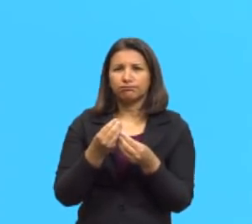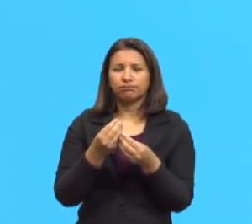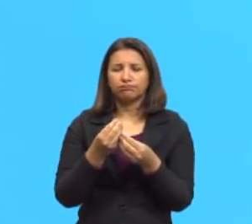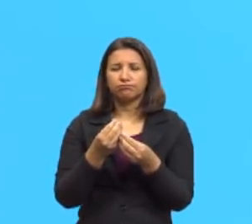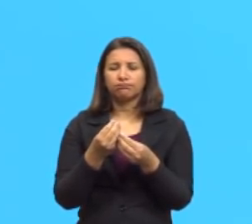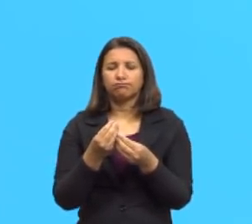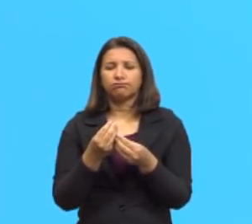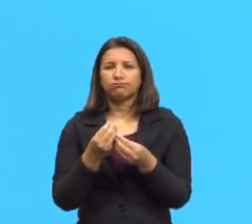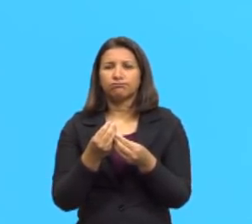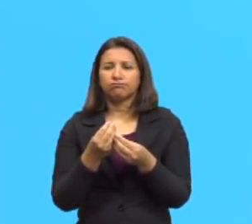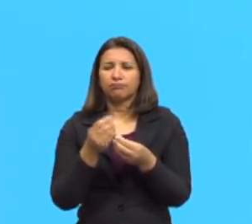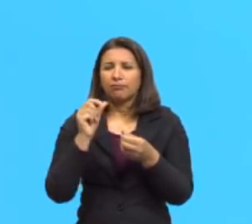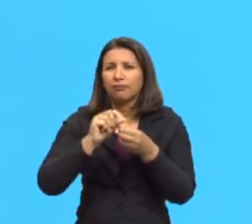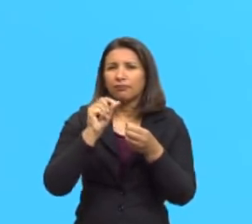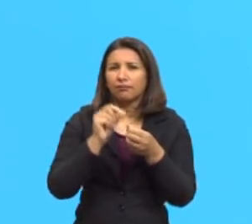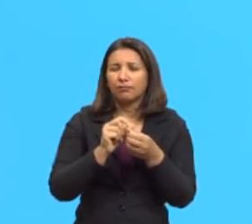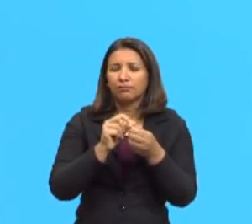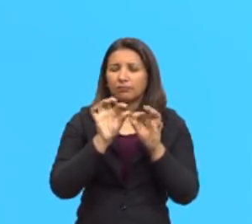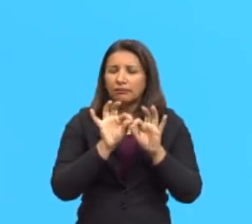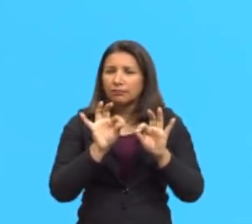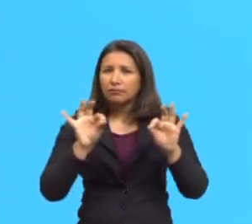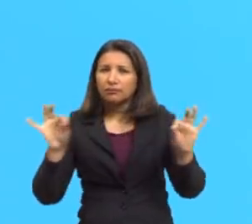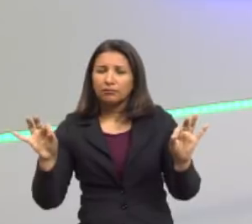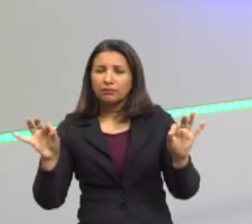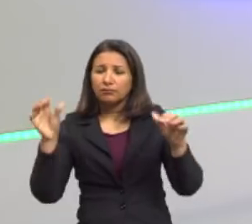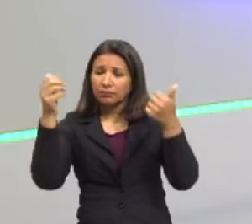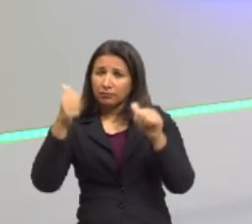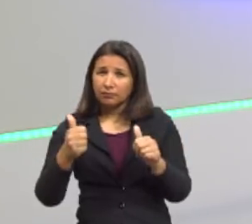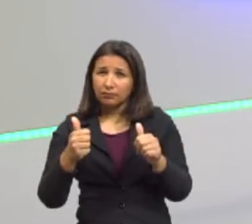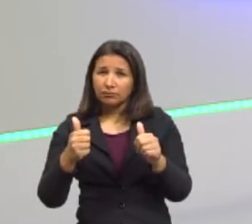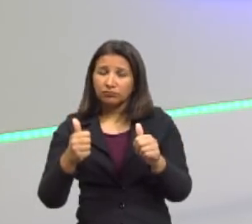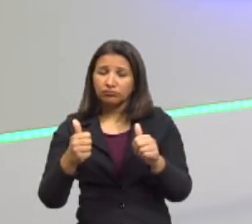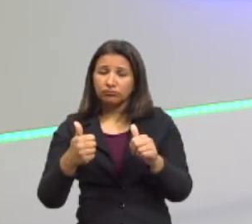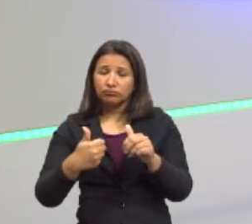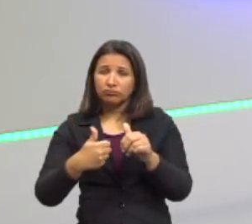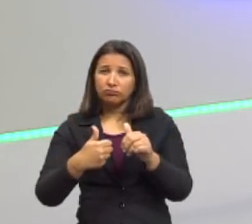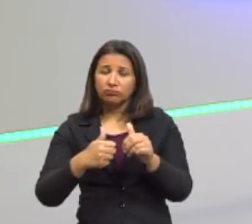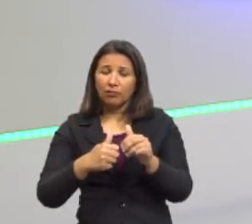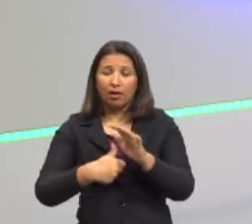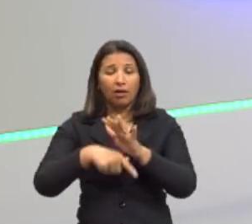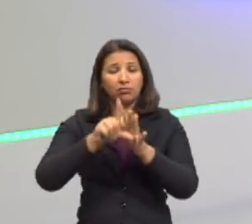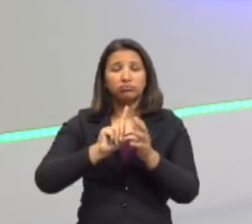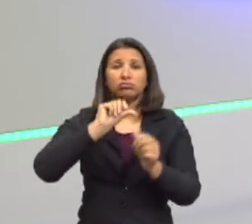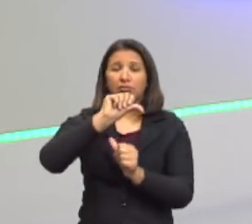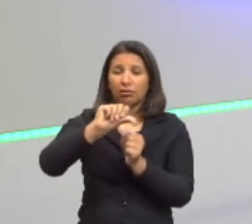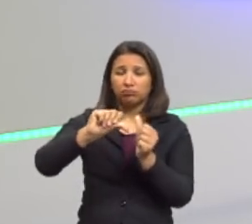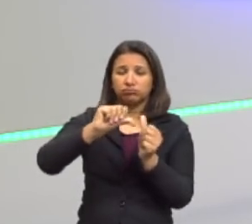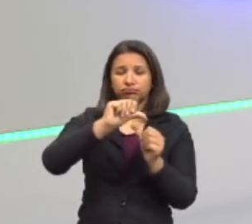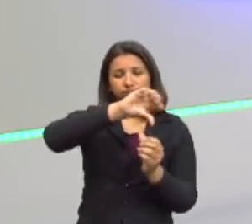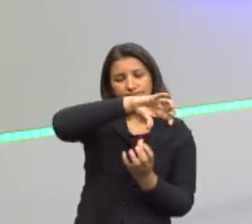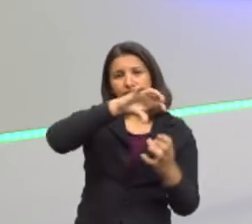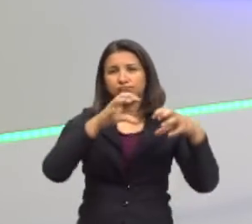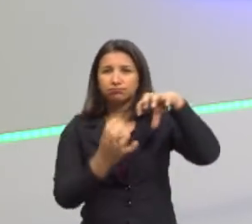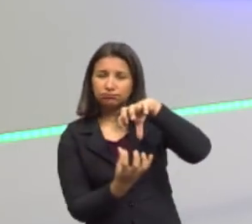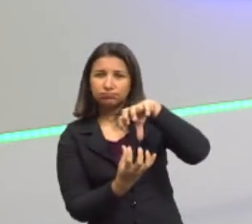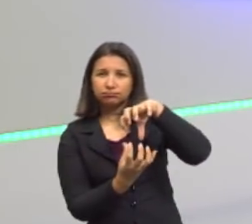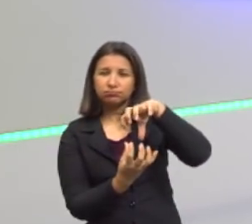imagens, né, faz com que as imagens se formem de cabeça para baixo na